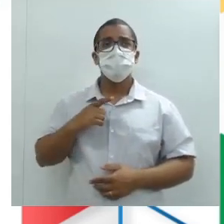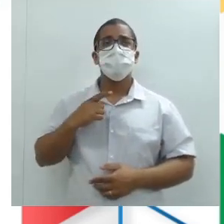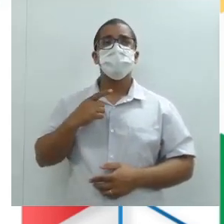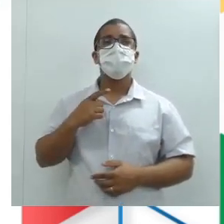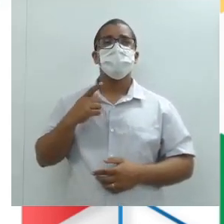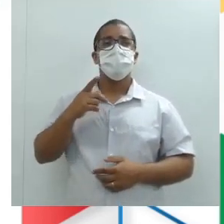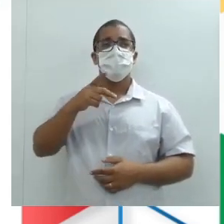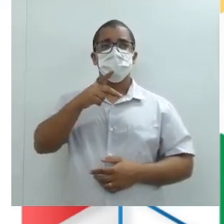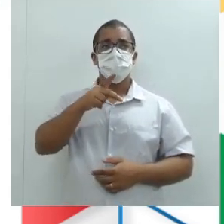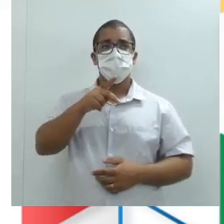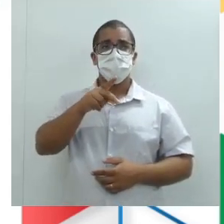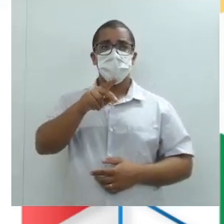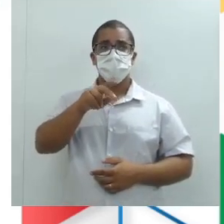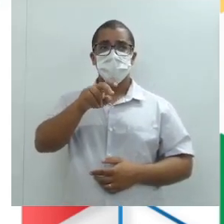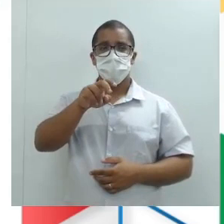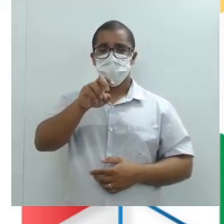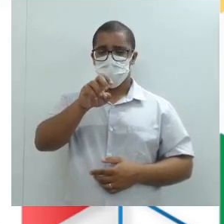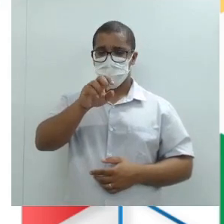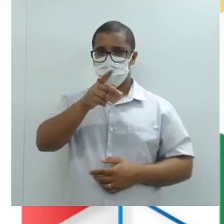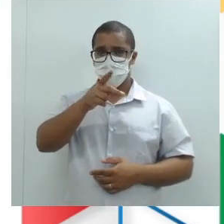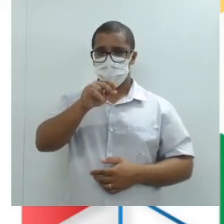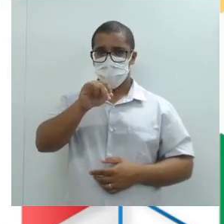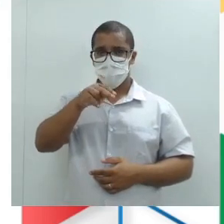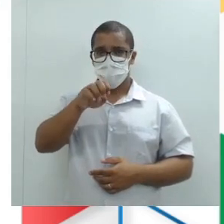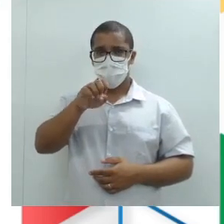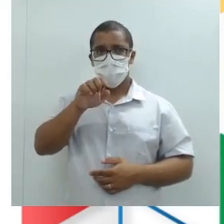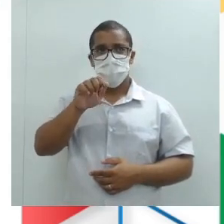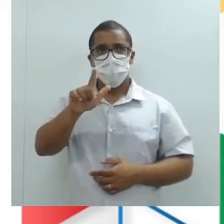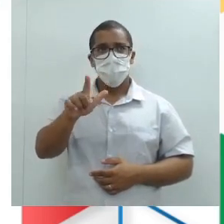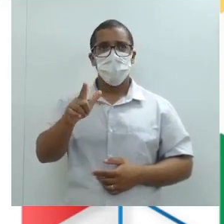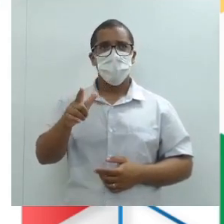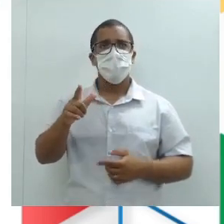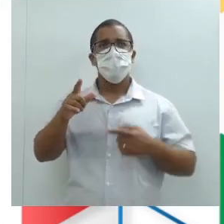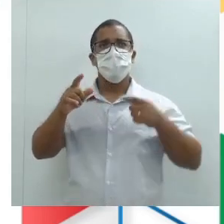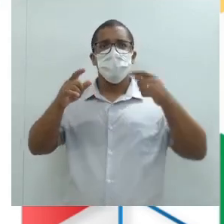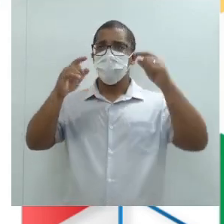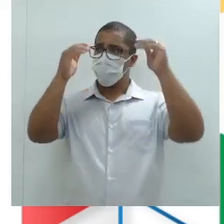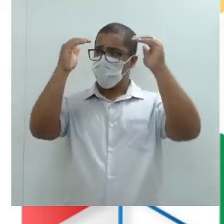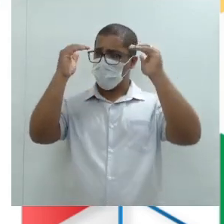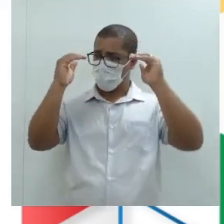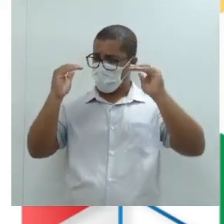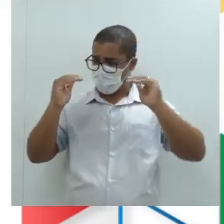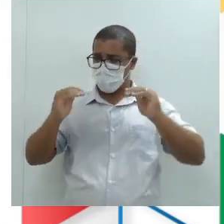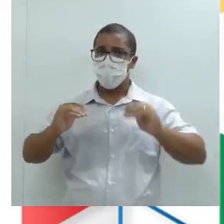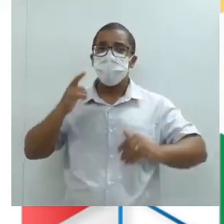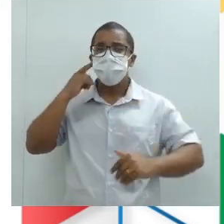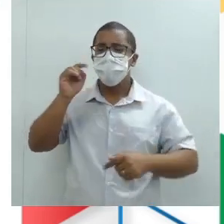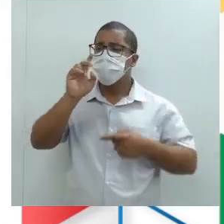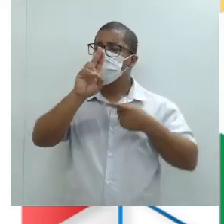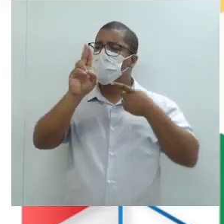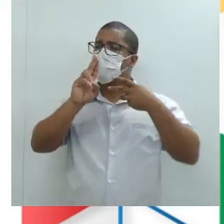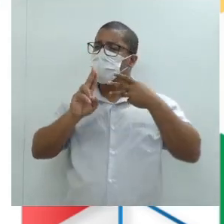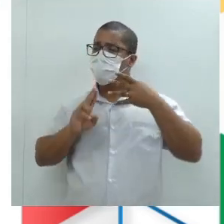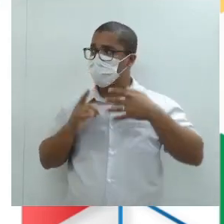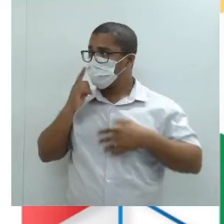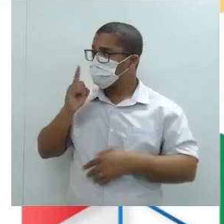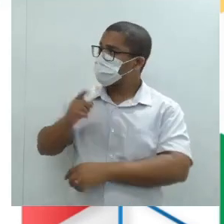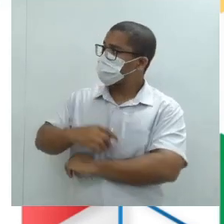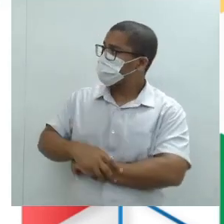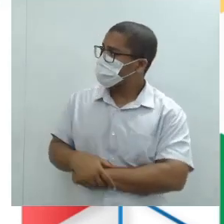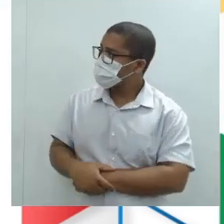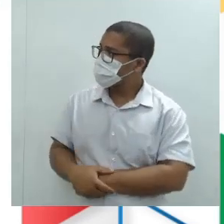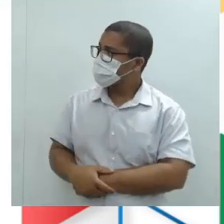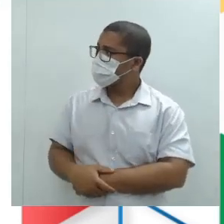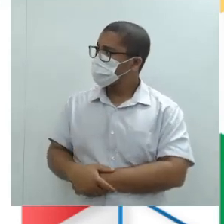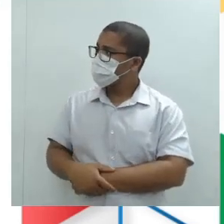pineal, tenho o hipotálamo, a hipófise, a tireoide, tem também a parotireoide, tem o timo,